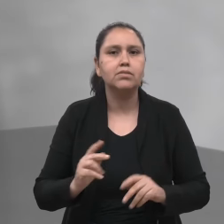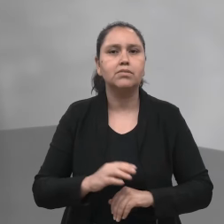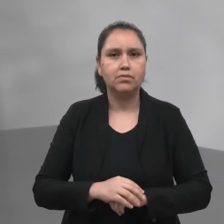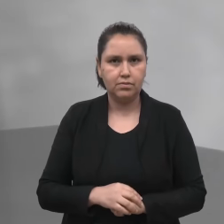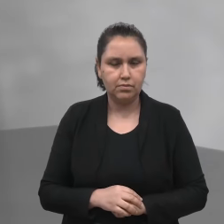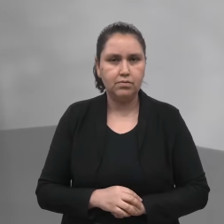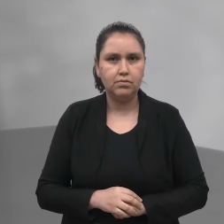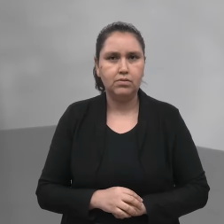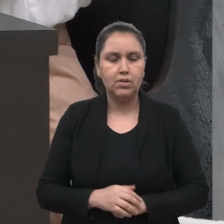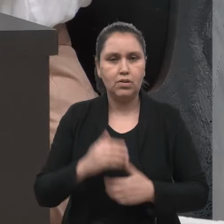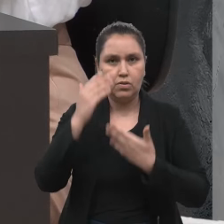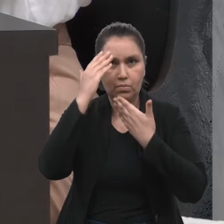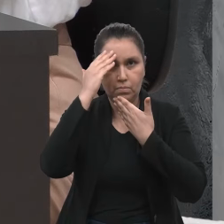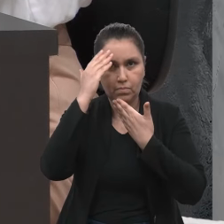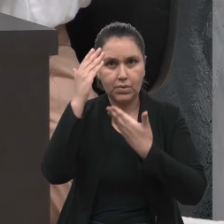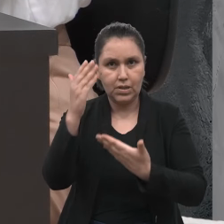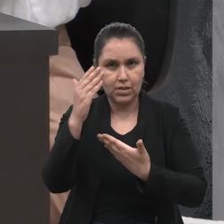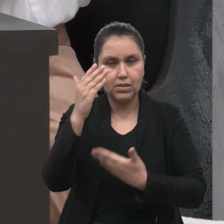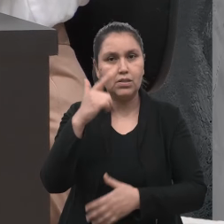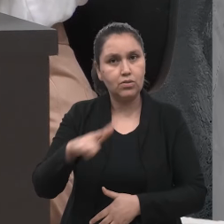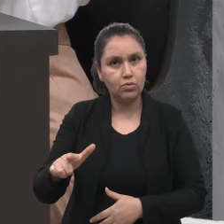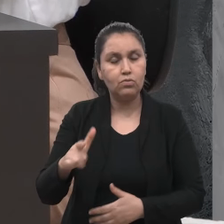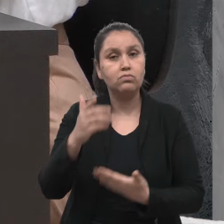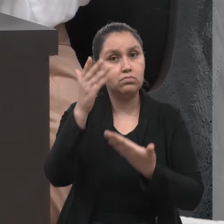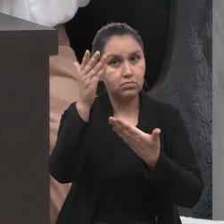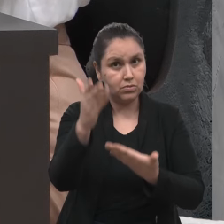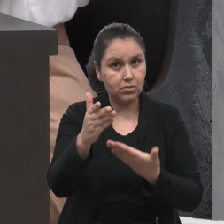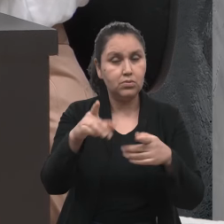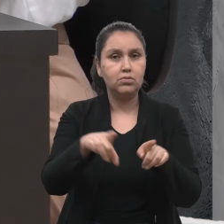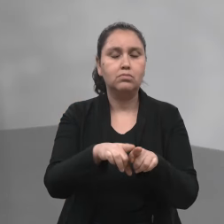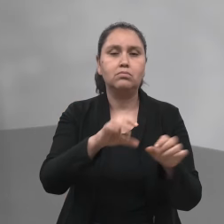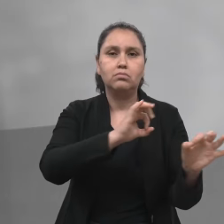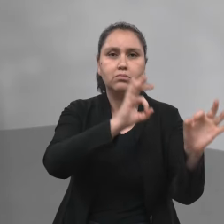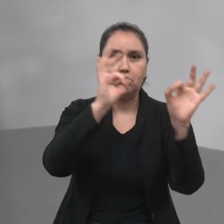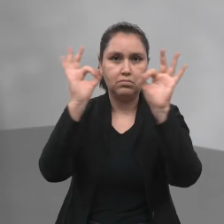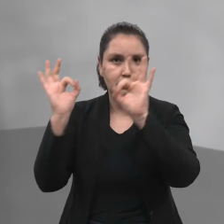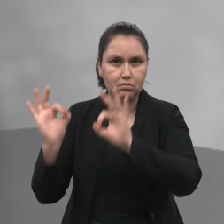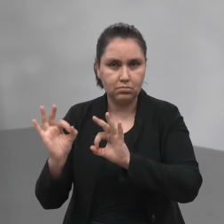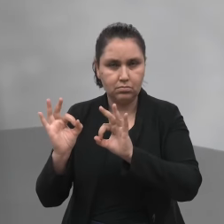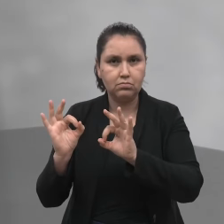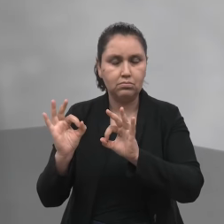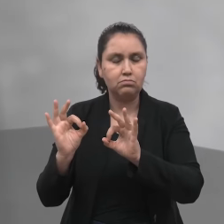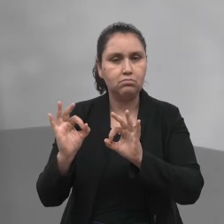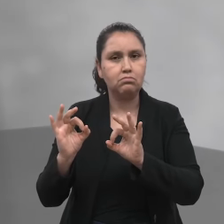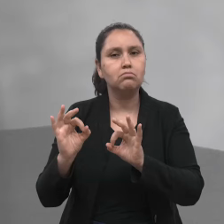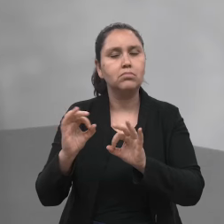viver em paz. Milena, mais uma vez, muito obrigada. Obrigada a você